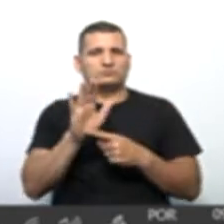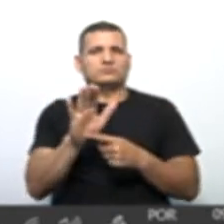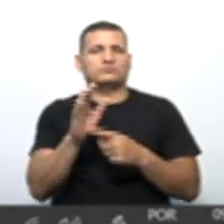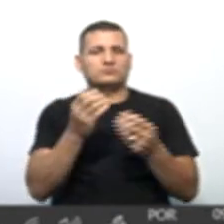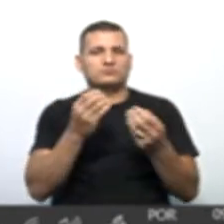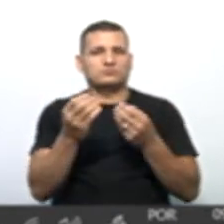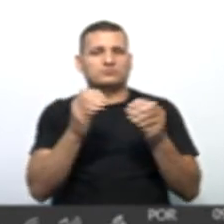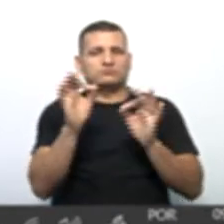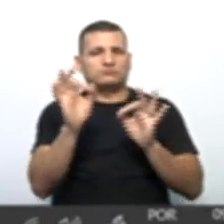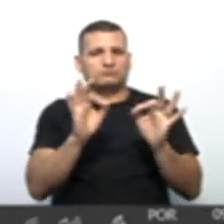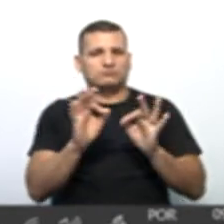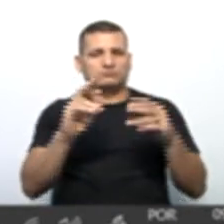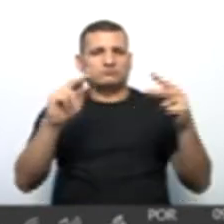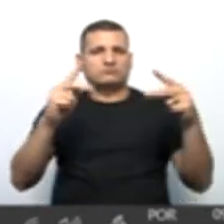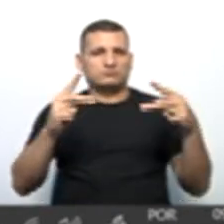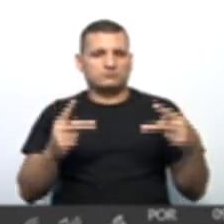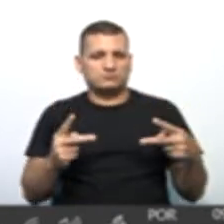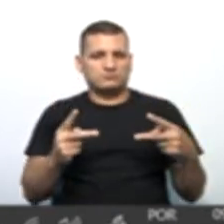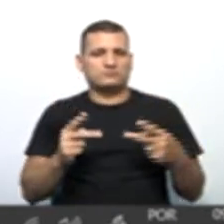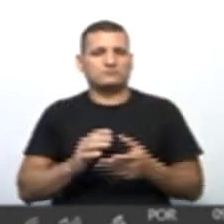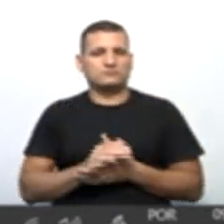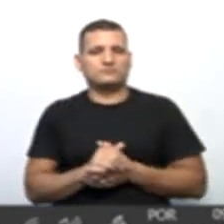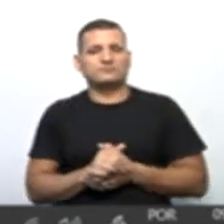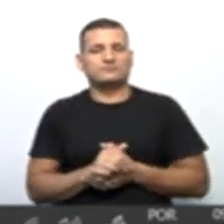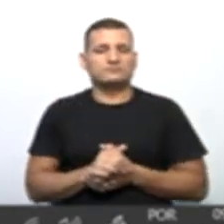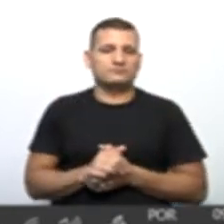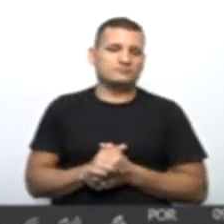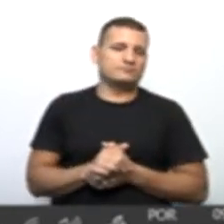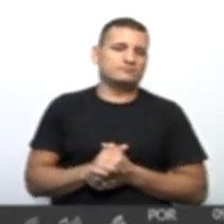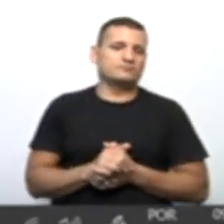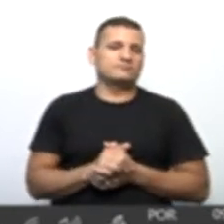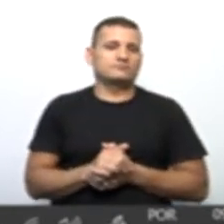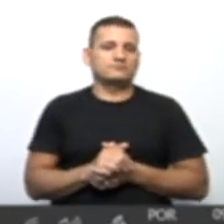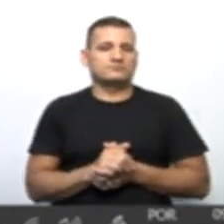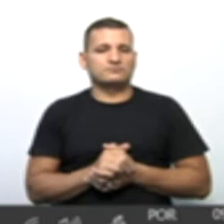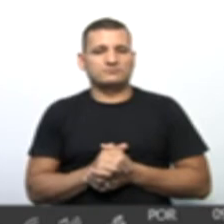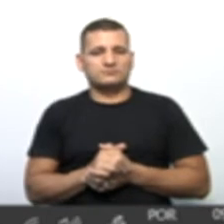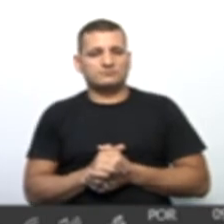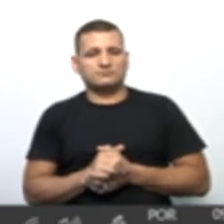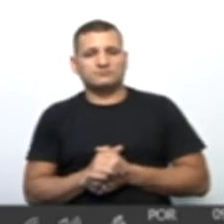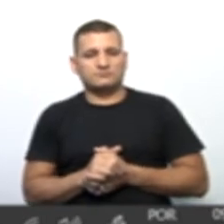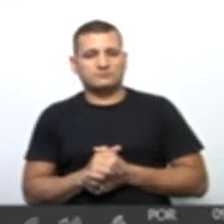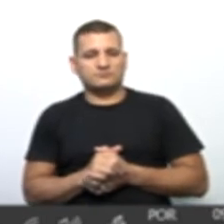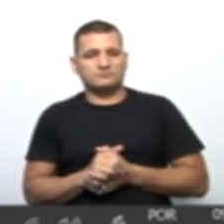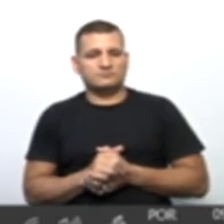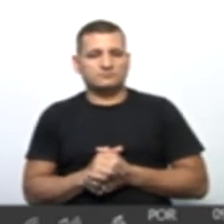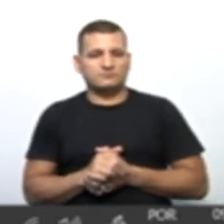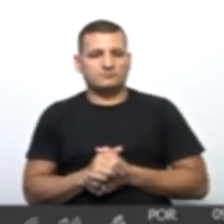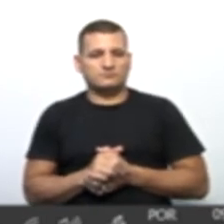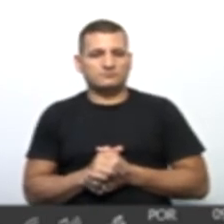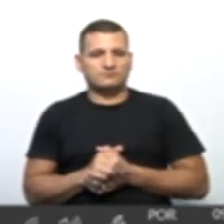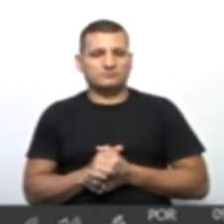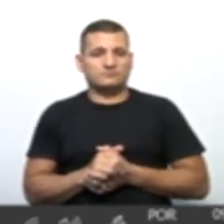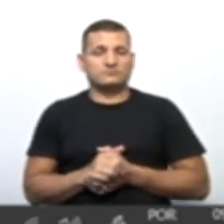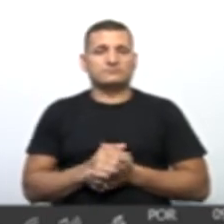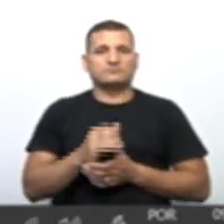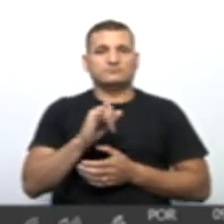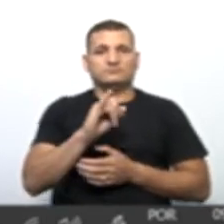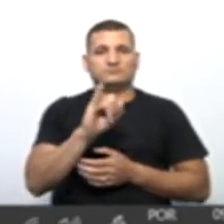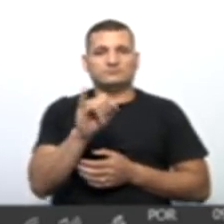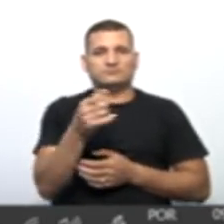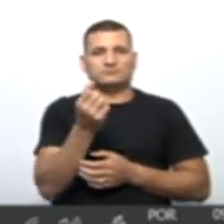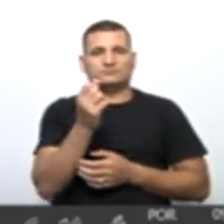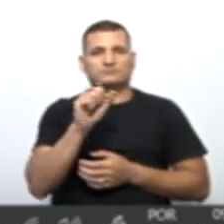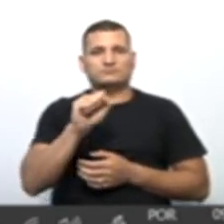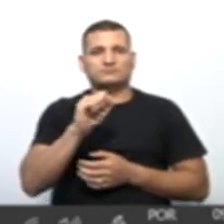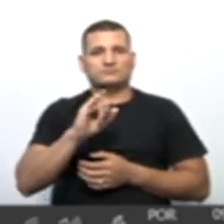lhe o corpo do html o dia todo tipo um spoiler venho pra você já do de alguns códigos aqui é javascript java